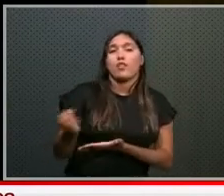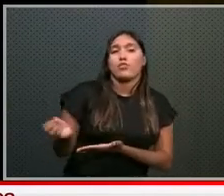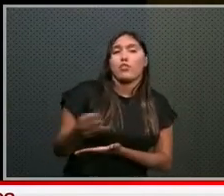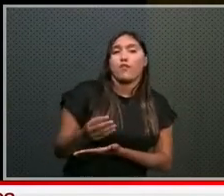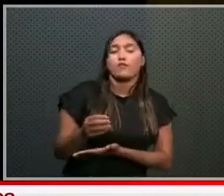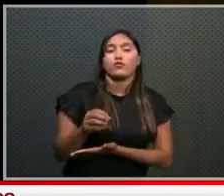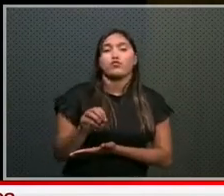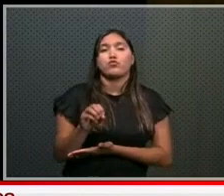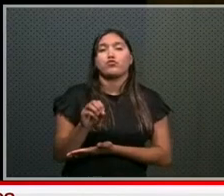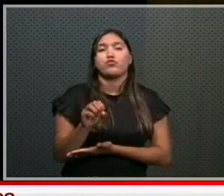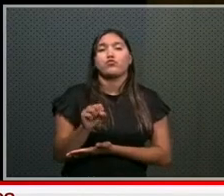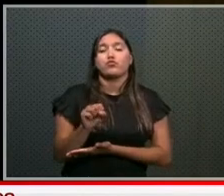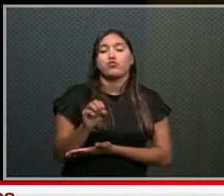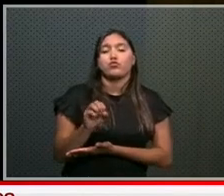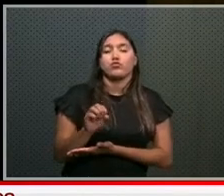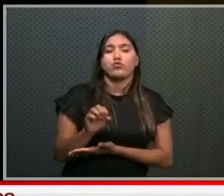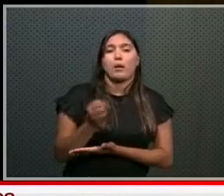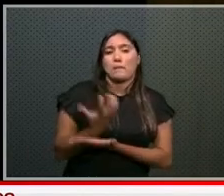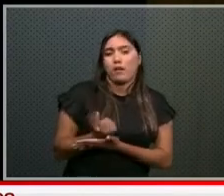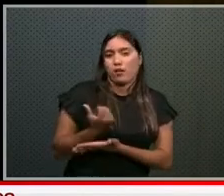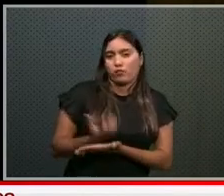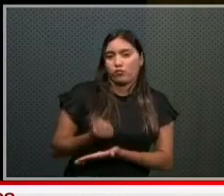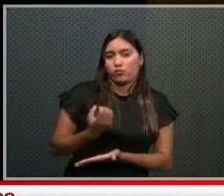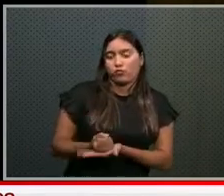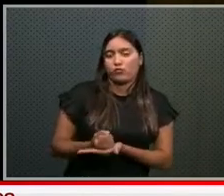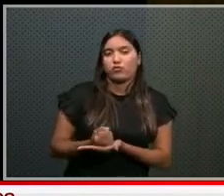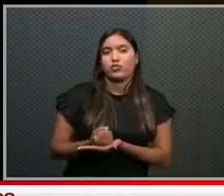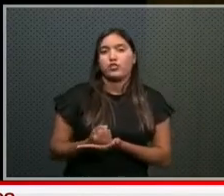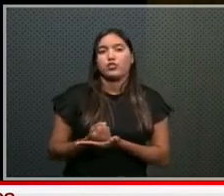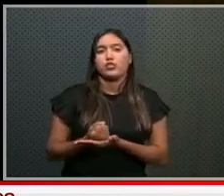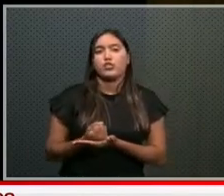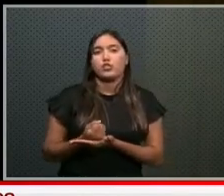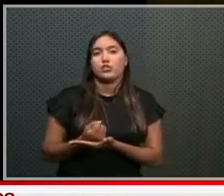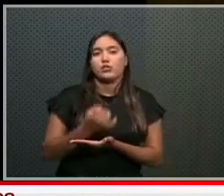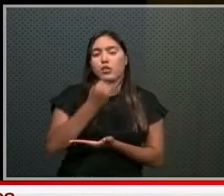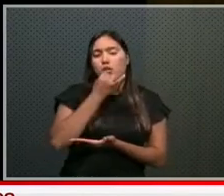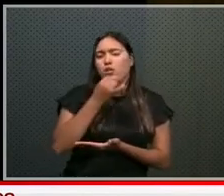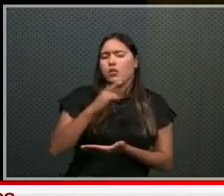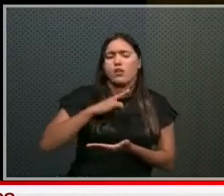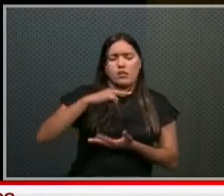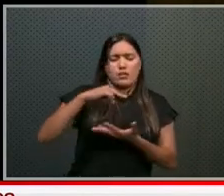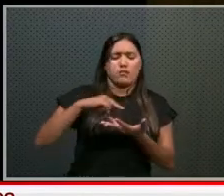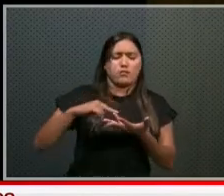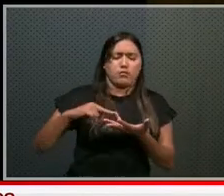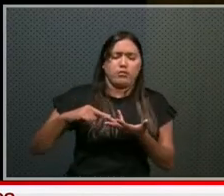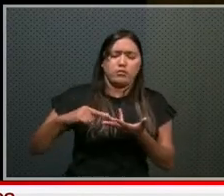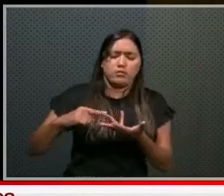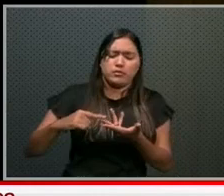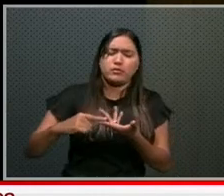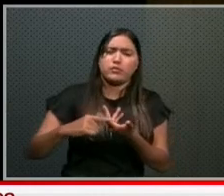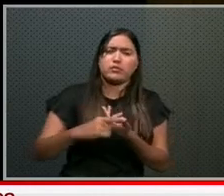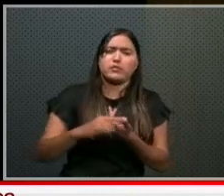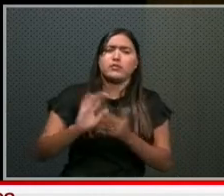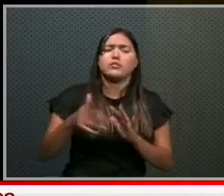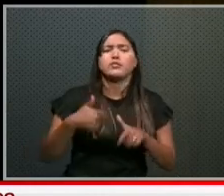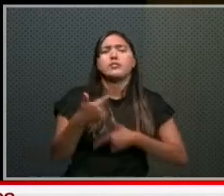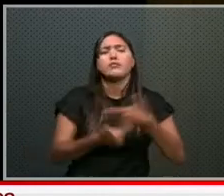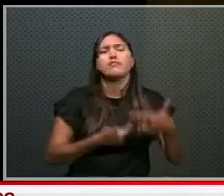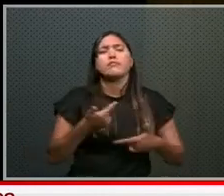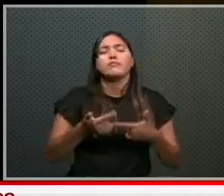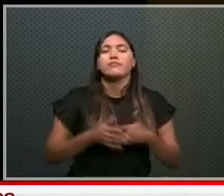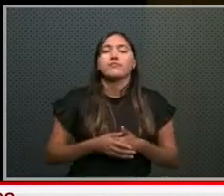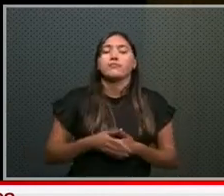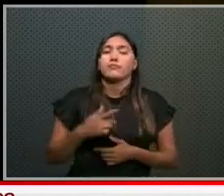o manejo Florestal é um software de manejo de baixo Impacto de Açaí dentro e vários outros que temos trabalhado eu